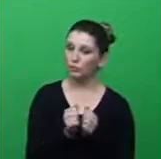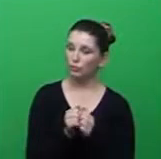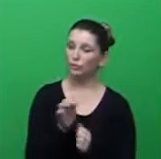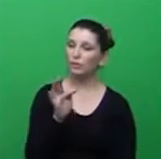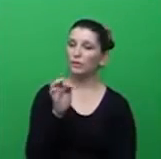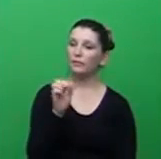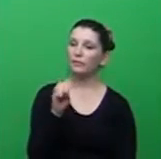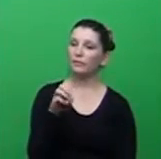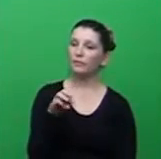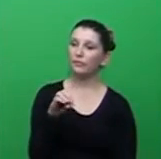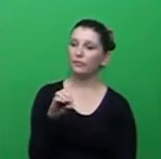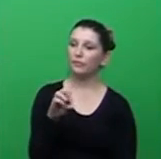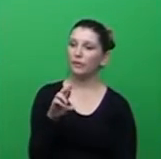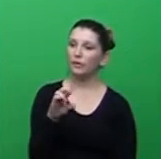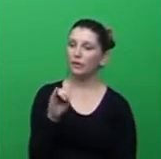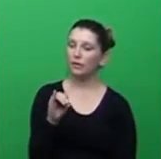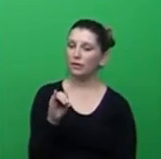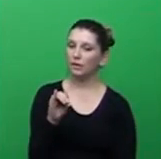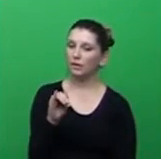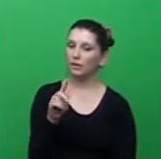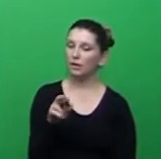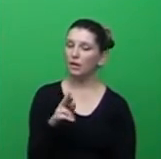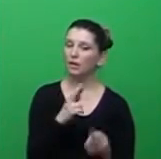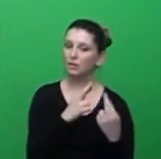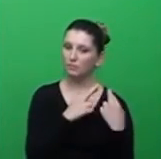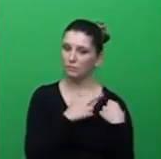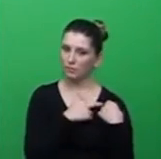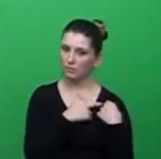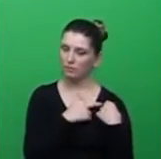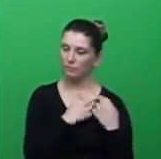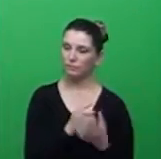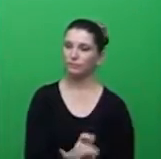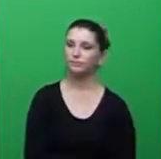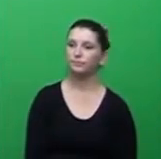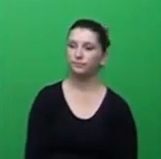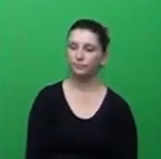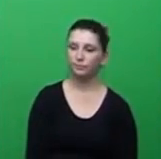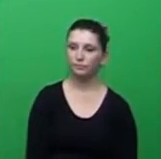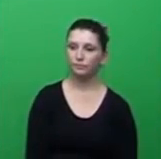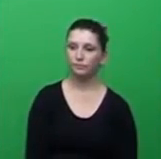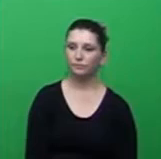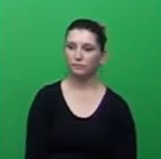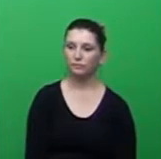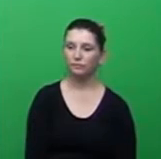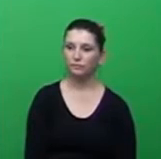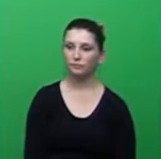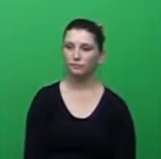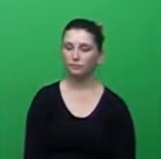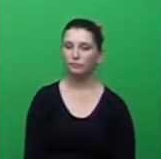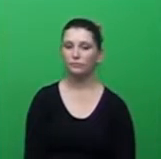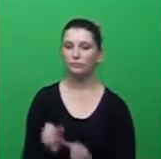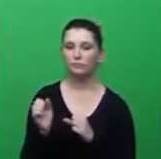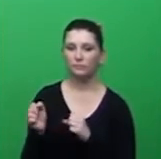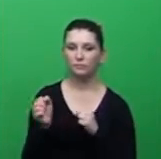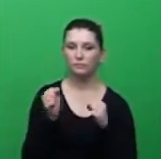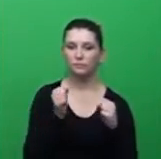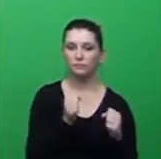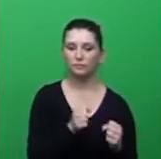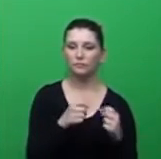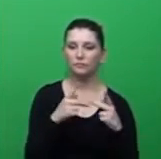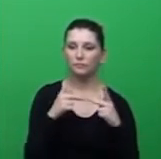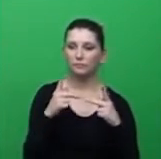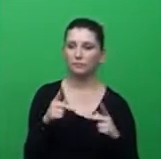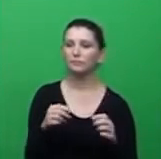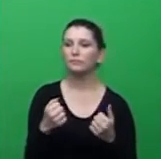fundação, com a autarquia que é responsável nesse sentido. E o poder público como um todo, ele tem que trabalhar a